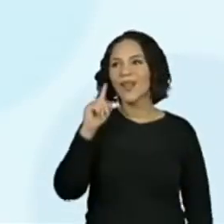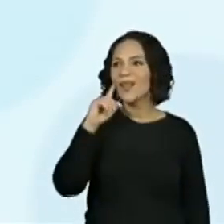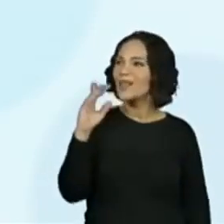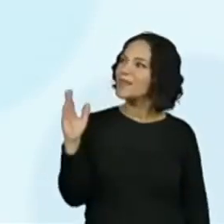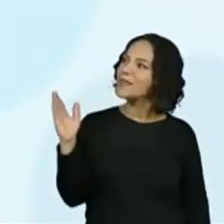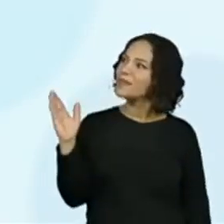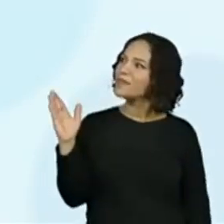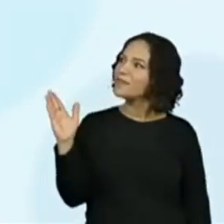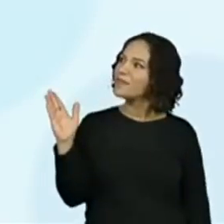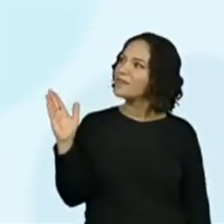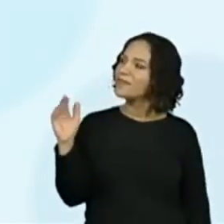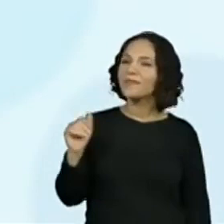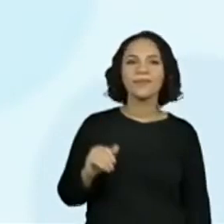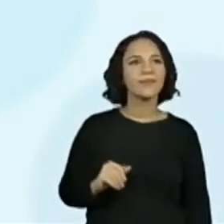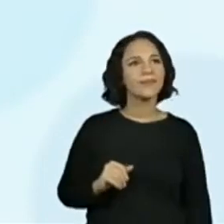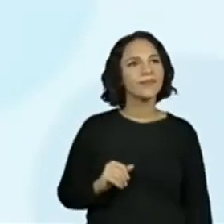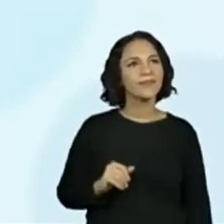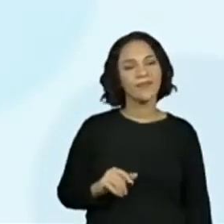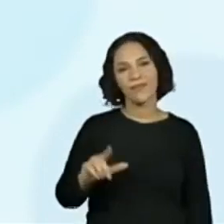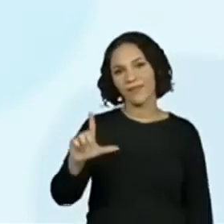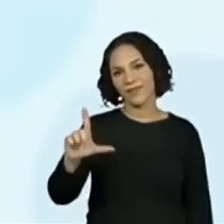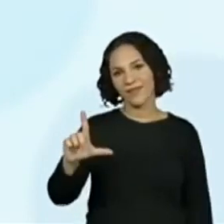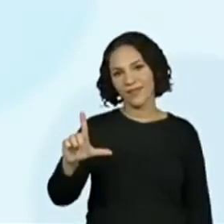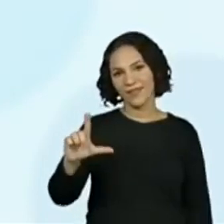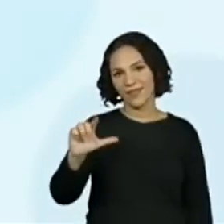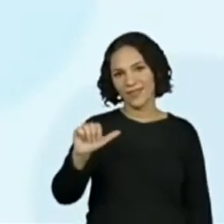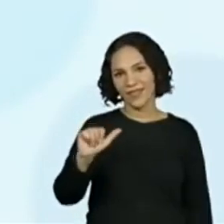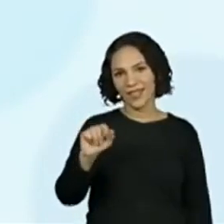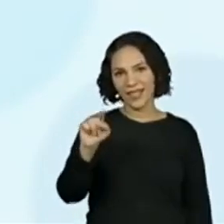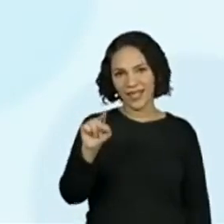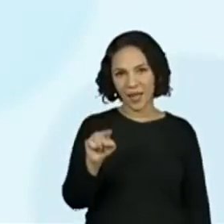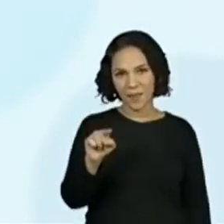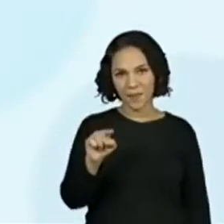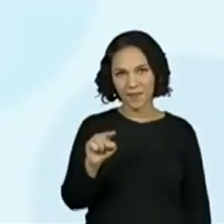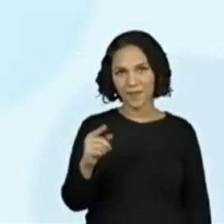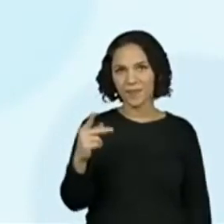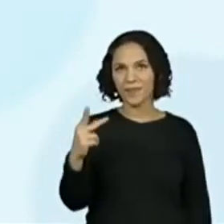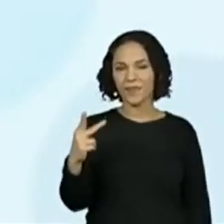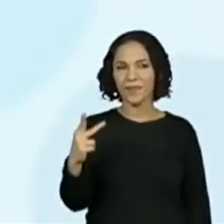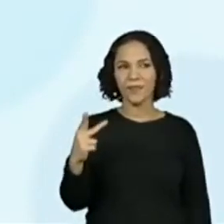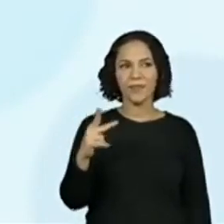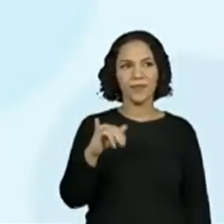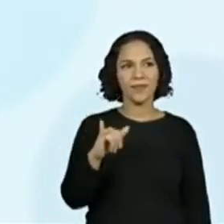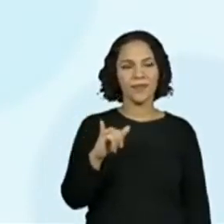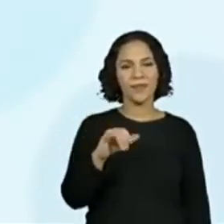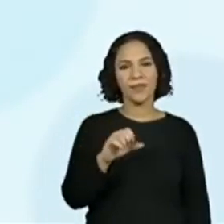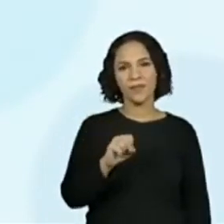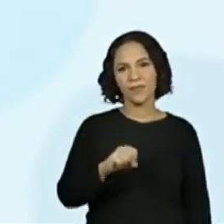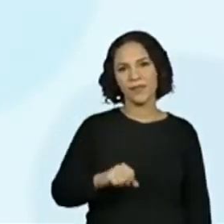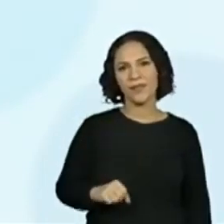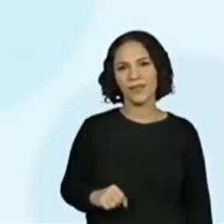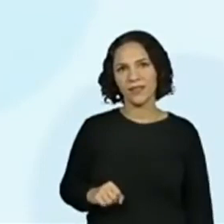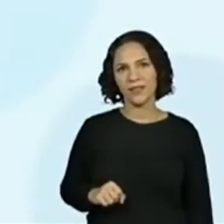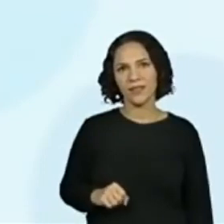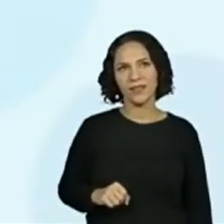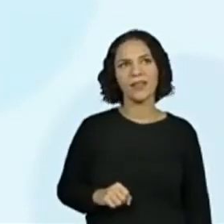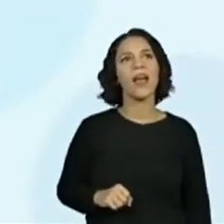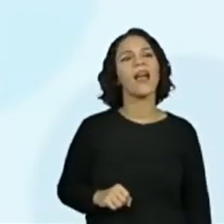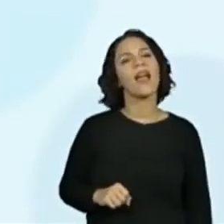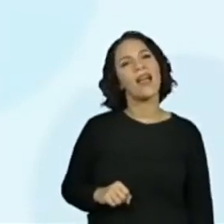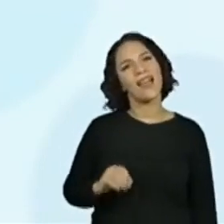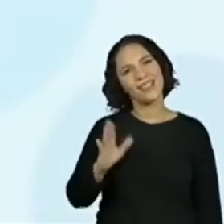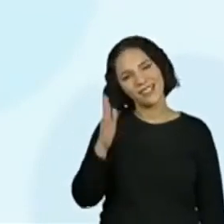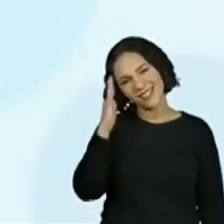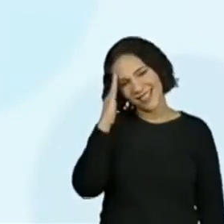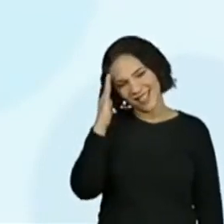lado feita pela... Ah, professora. Professores já sabem escrever, a né?